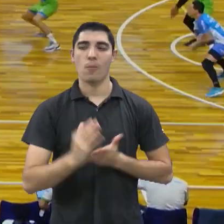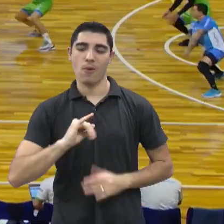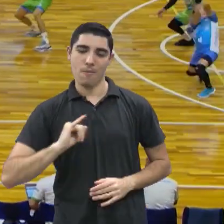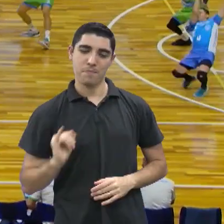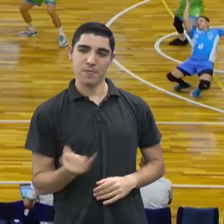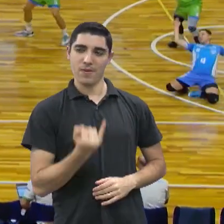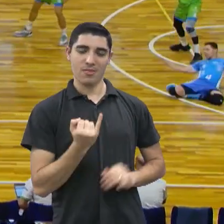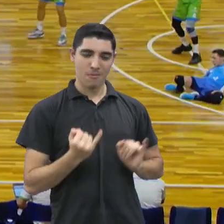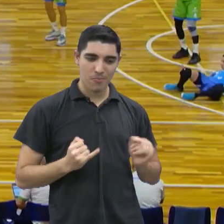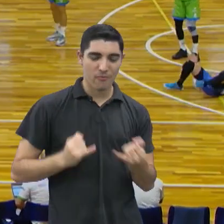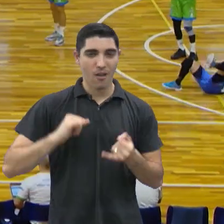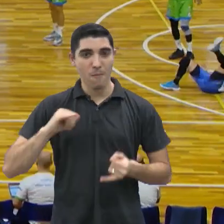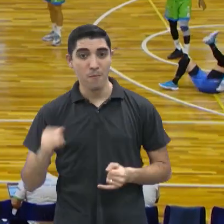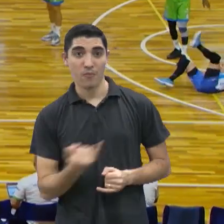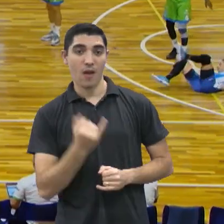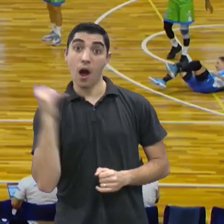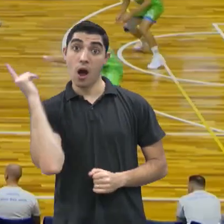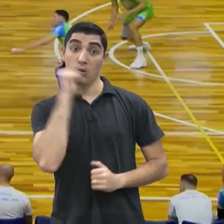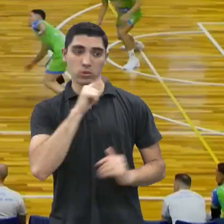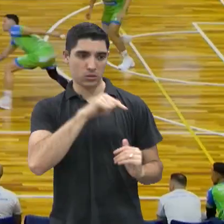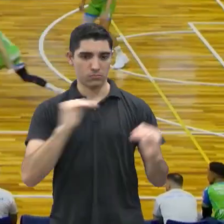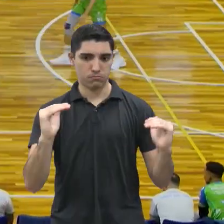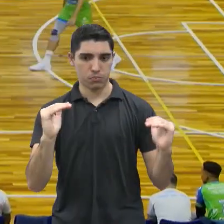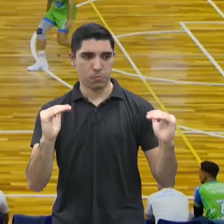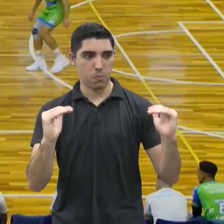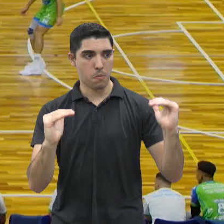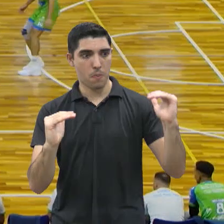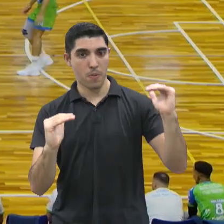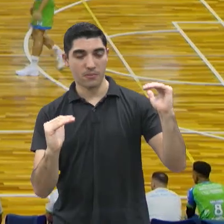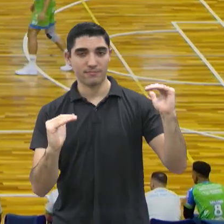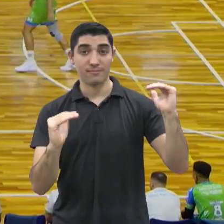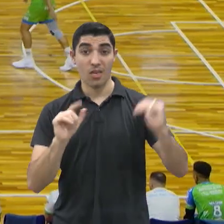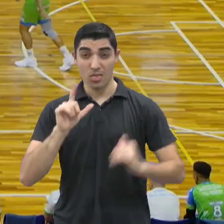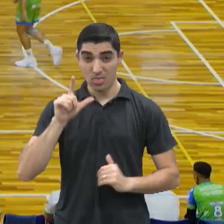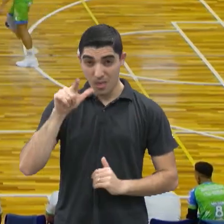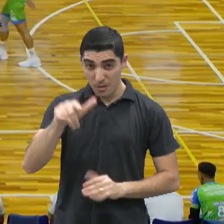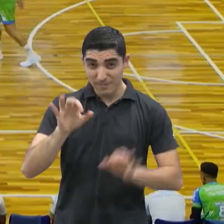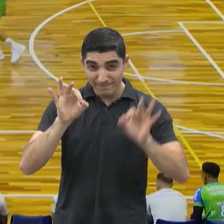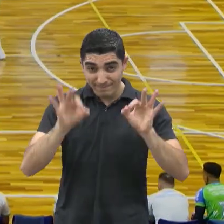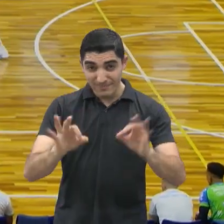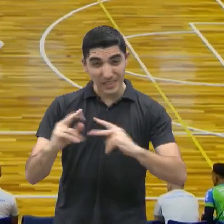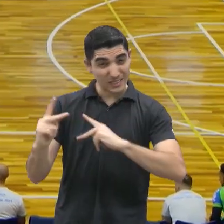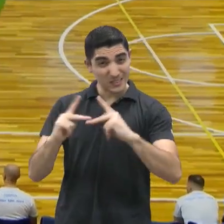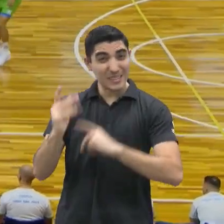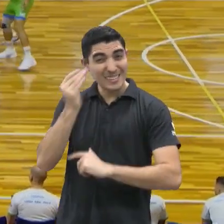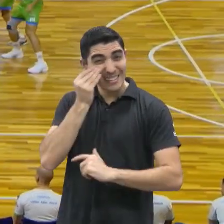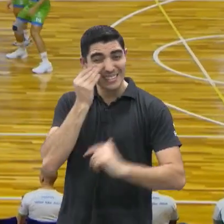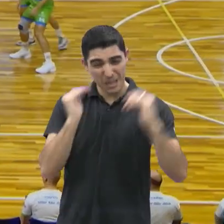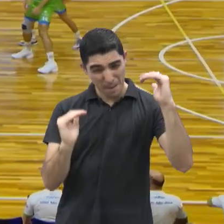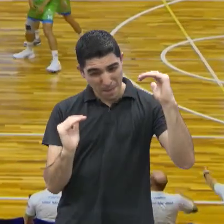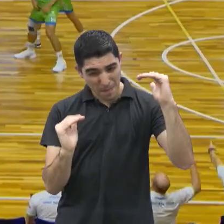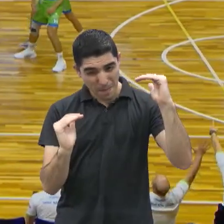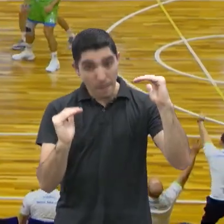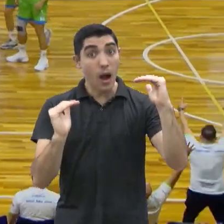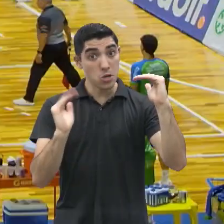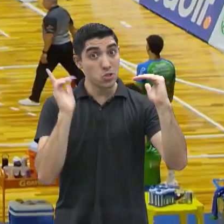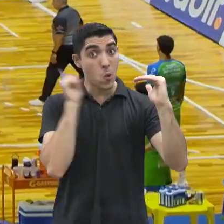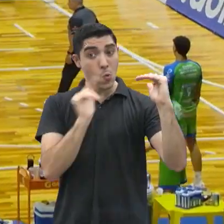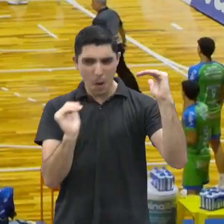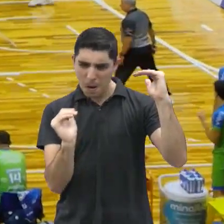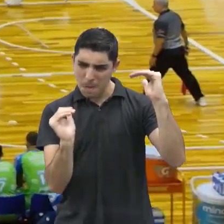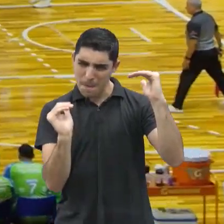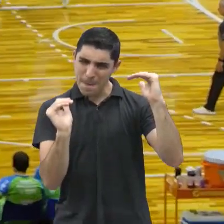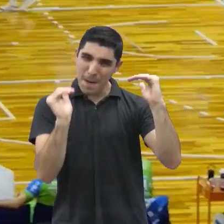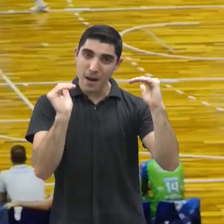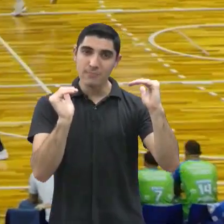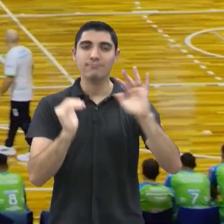bolas e abrir vantagem no placar. No final, o São José foi buscar e chegou a encostar no placar, mas